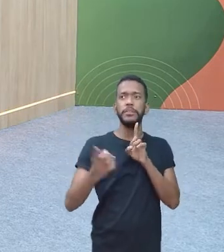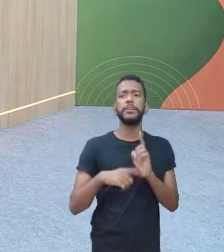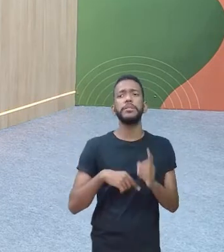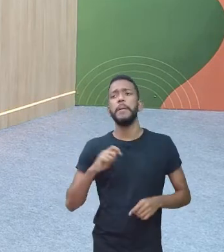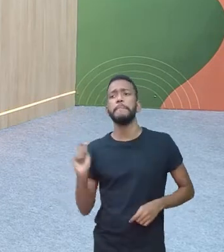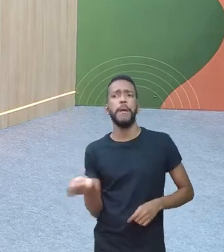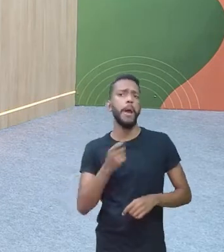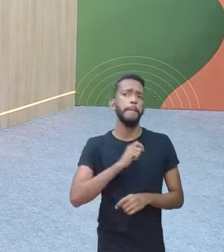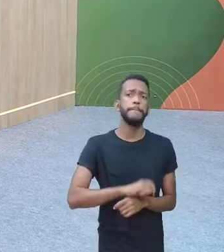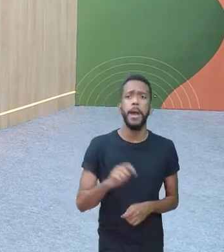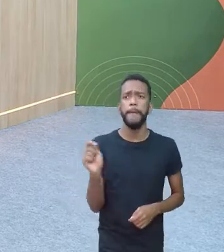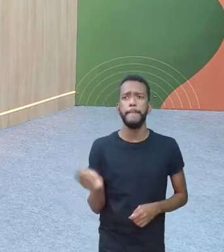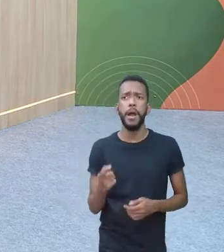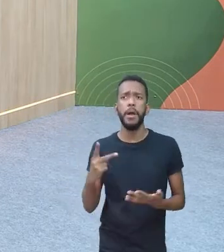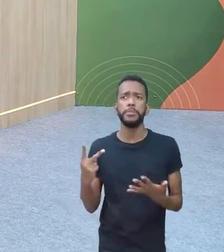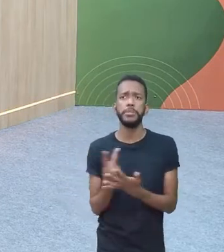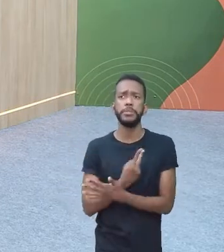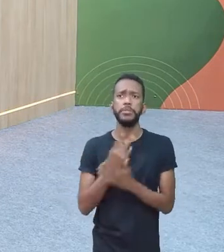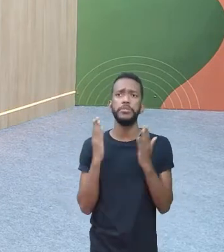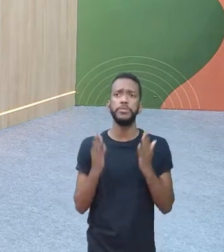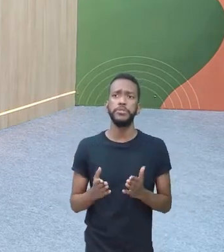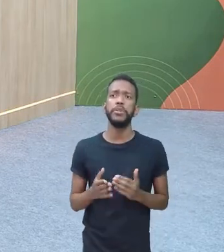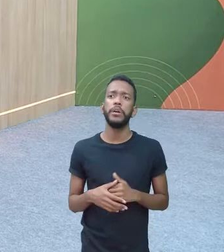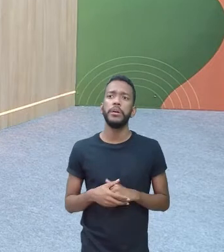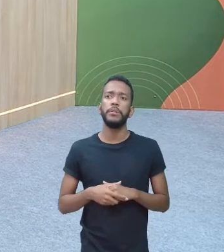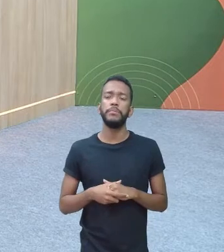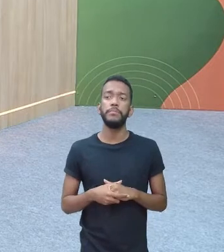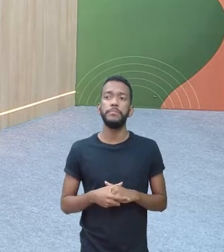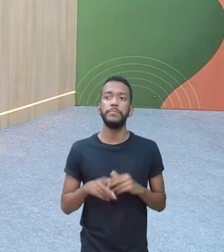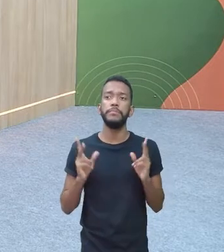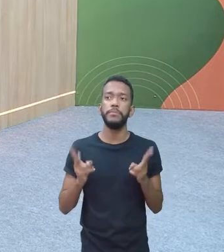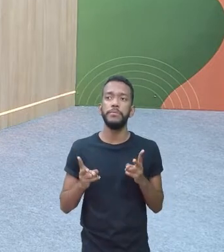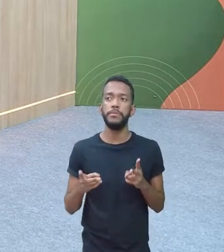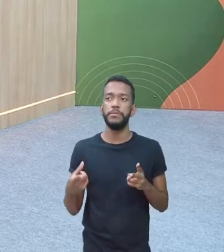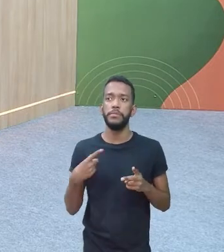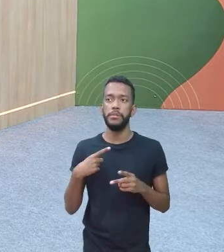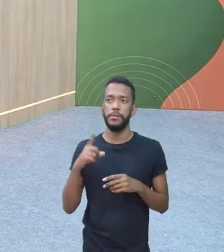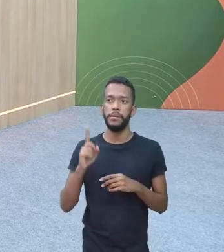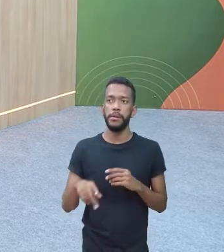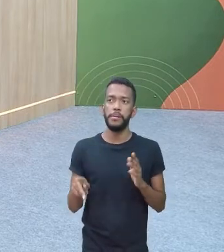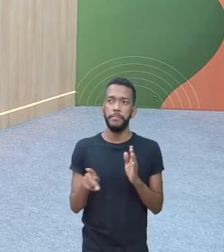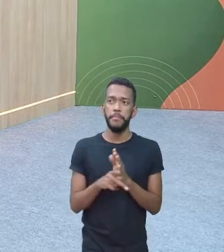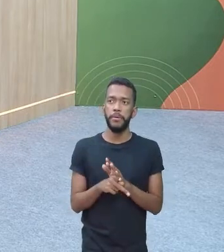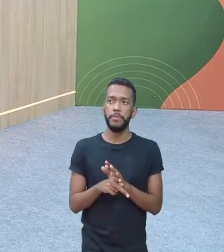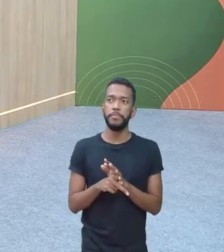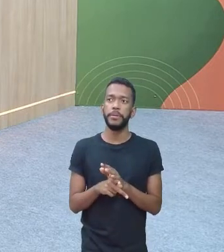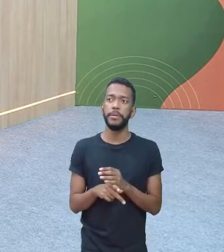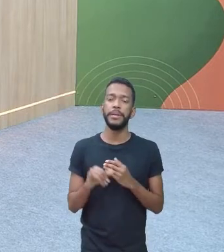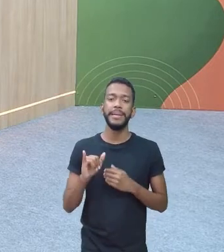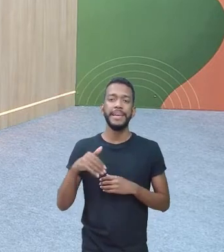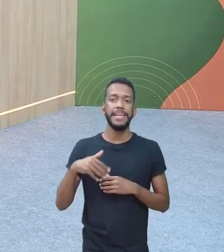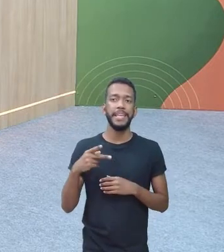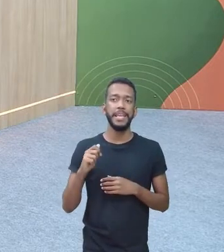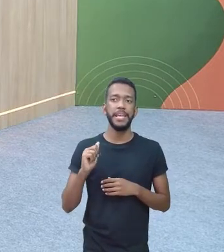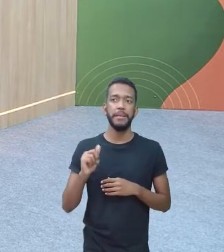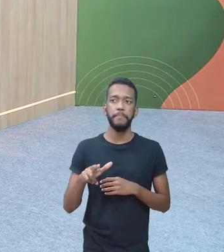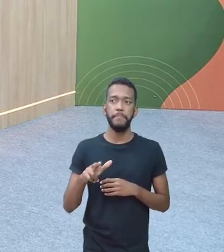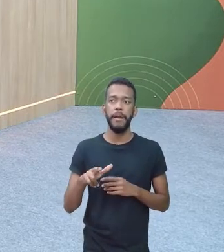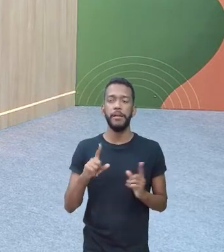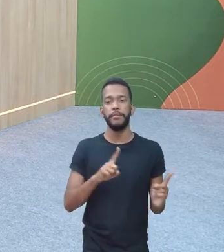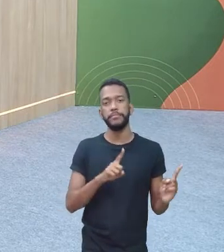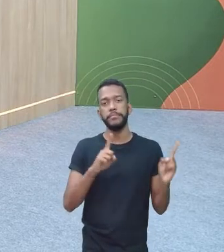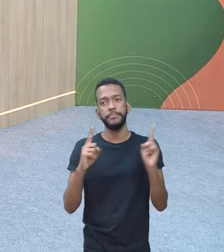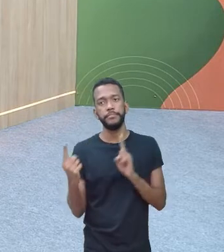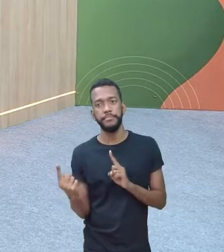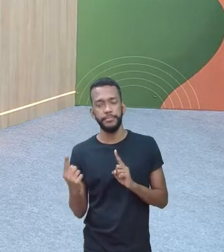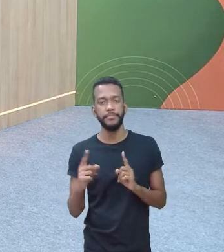foi lá, aconteceu, tá rolando a partida. Toda vez que o placar estiver no número ímpar, o saque ele vai